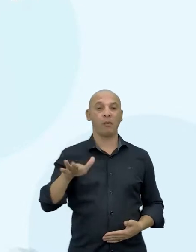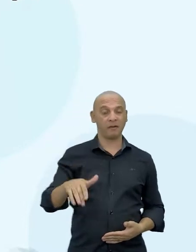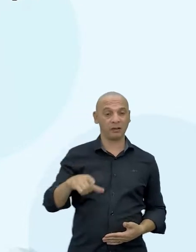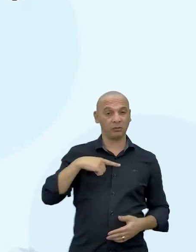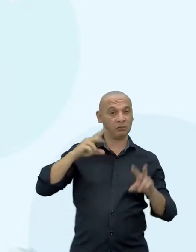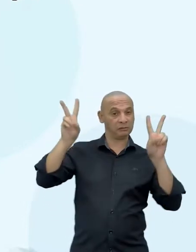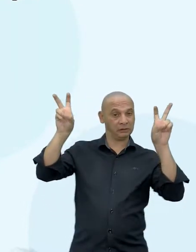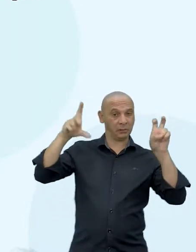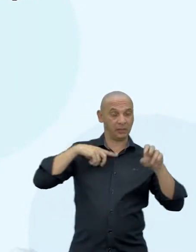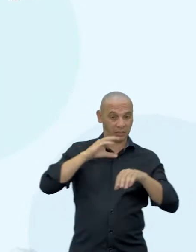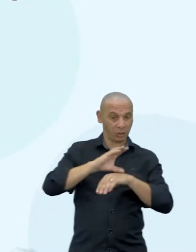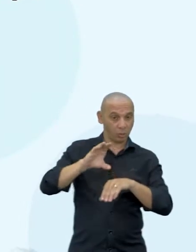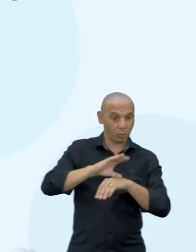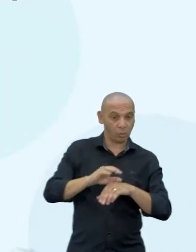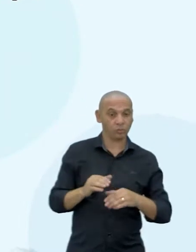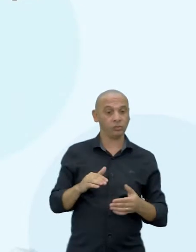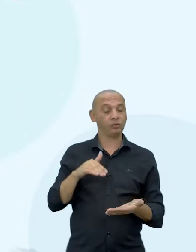cursos